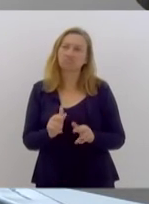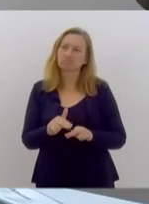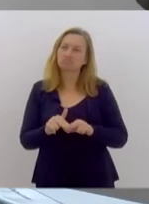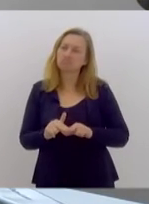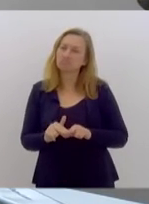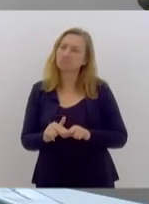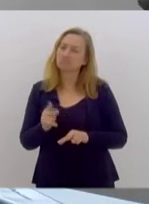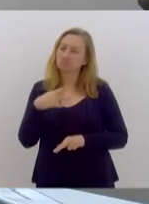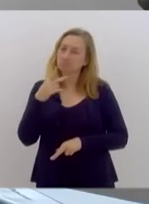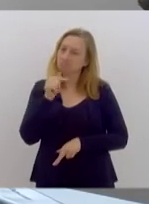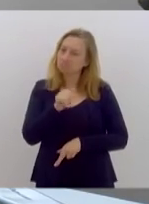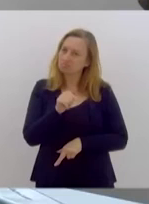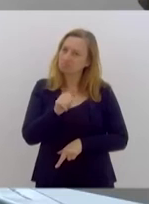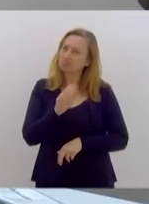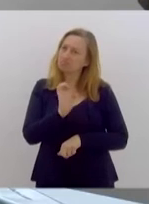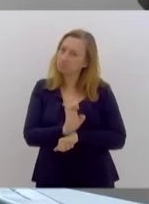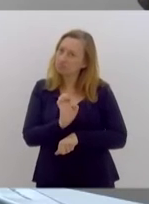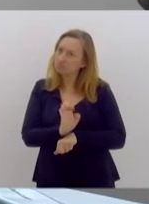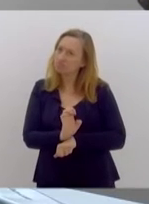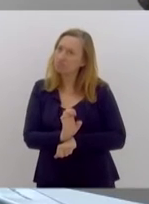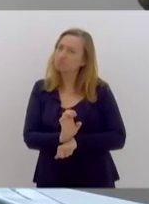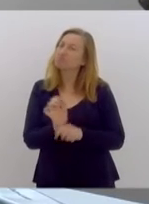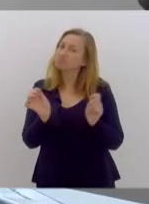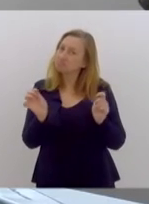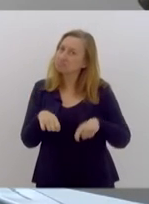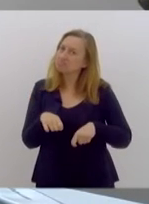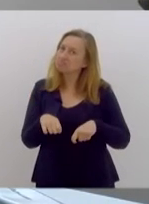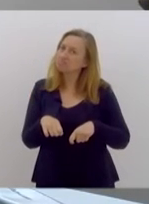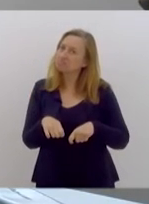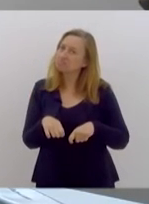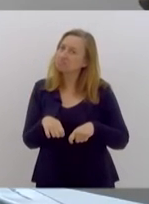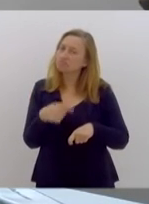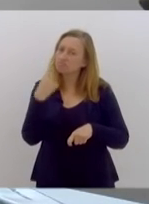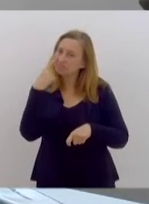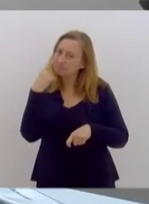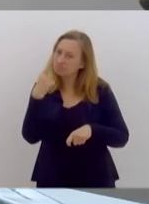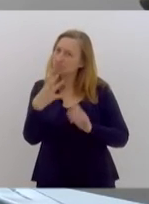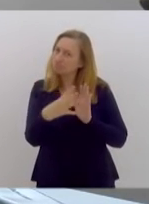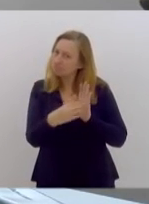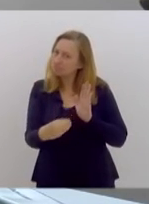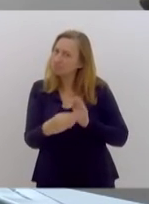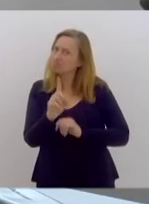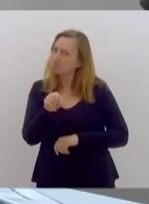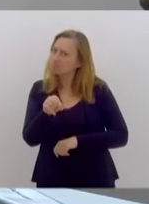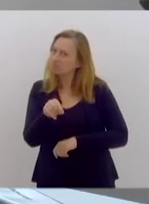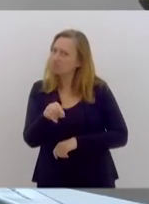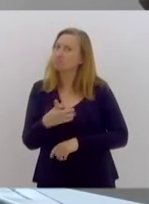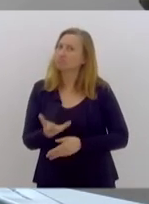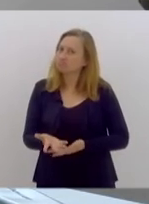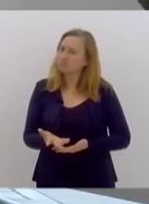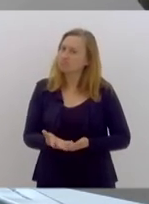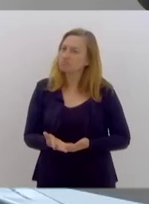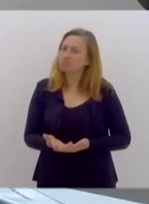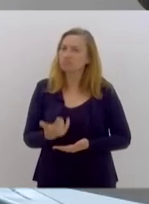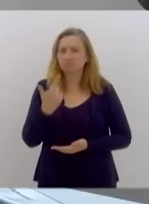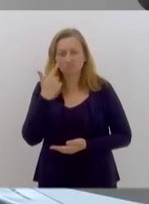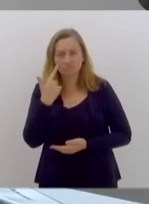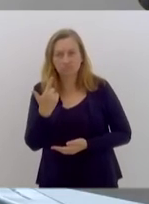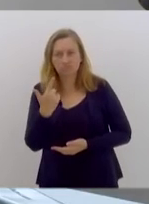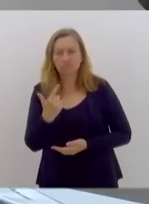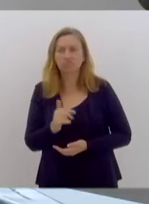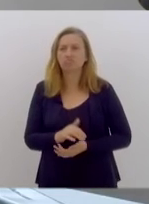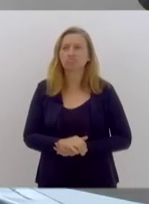a gente recomenda aqui que o Estado tem a possibilidade de rever esse modelo não é seja revê-lo para